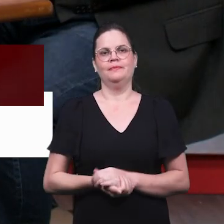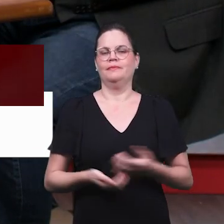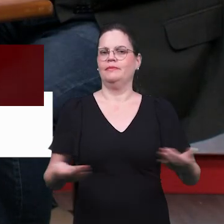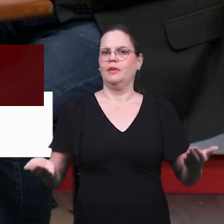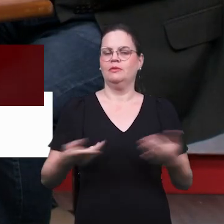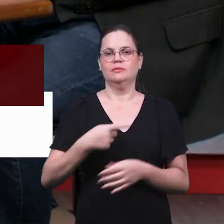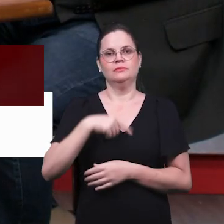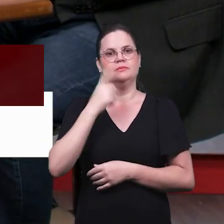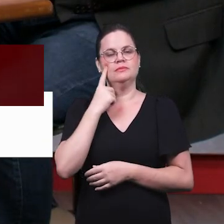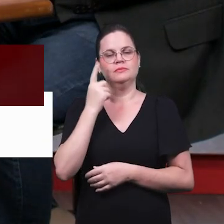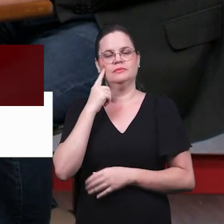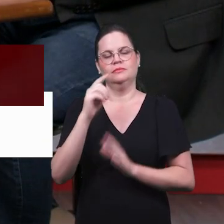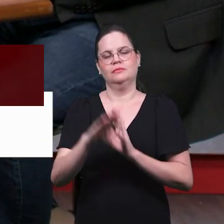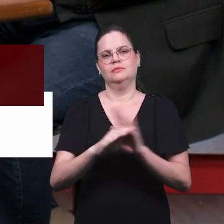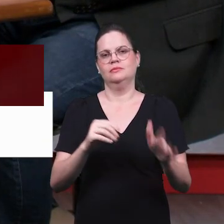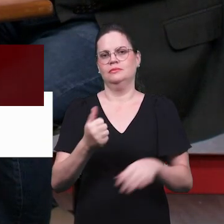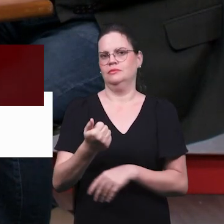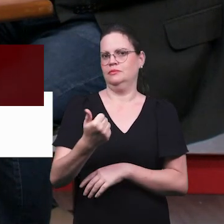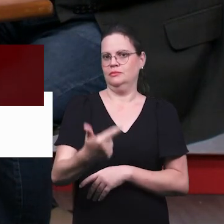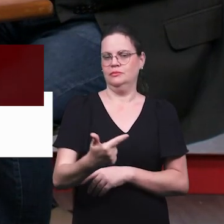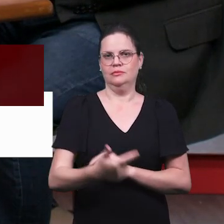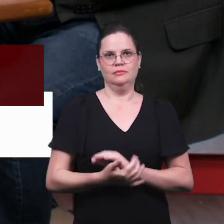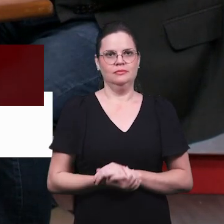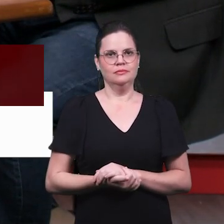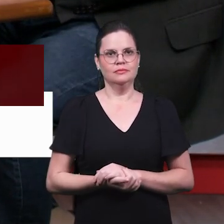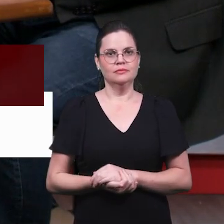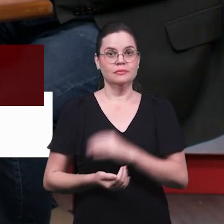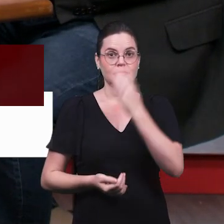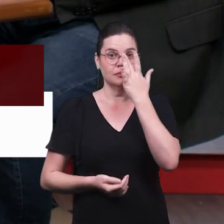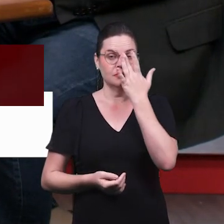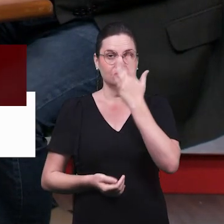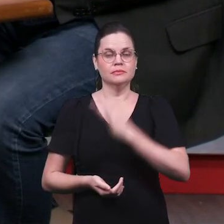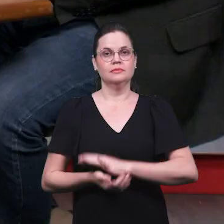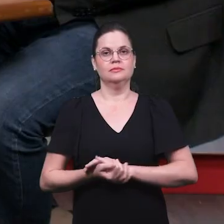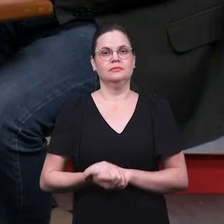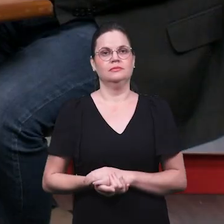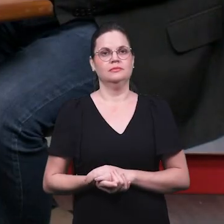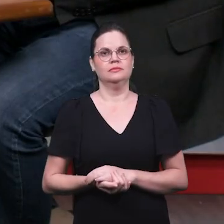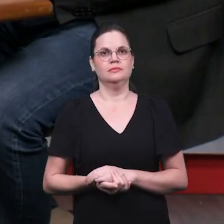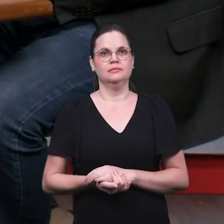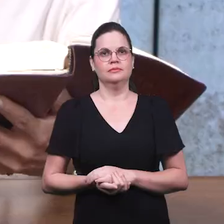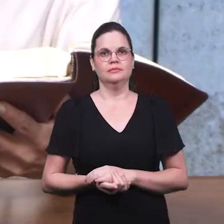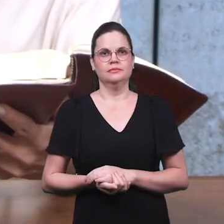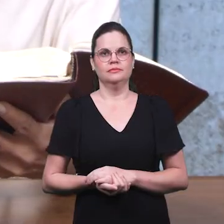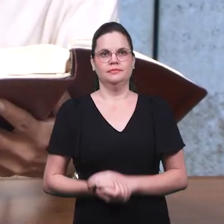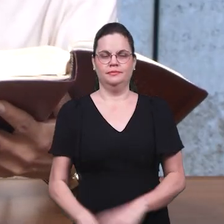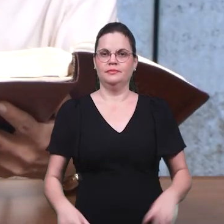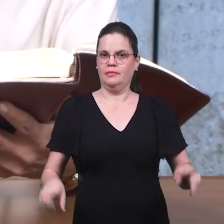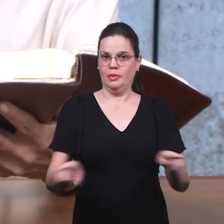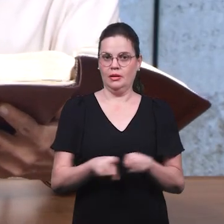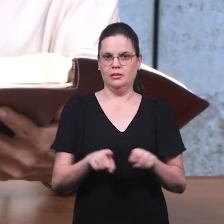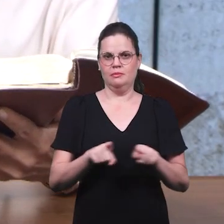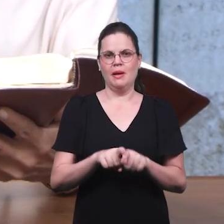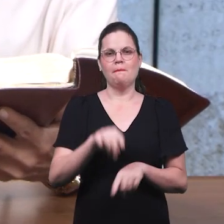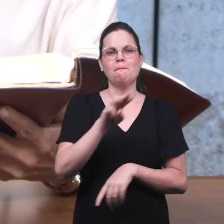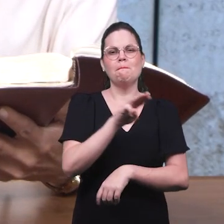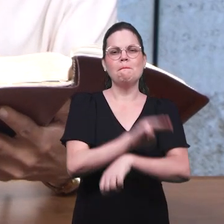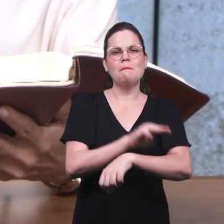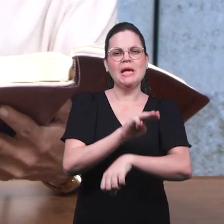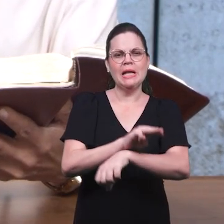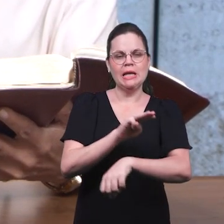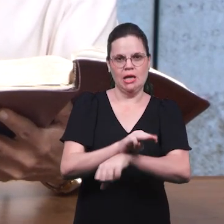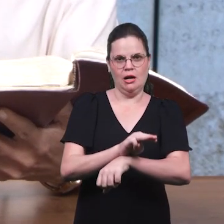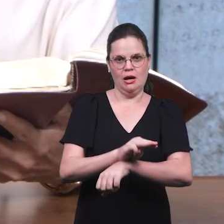do capítulo 12 do livro de Números. E falaram Miriam e Arão